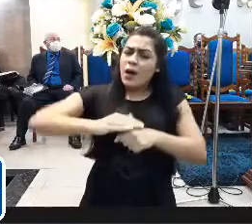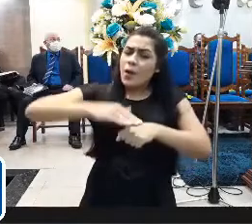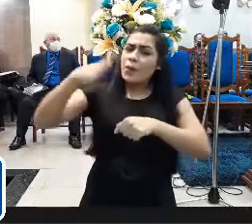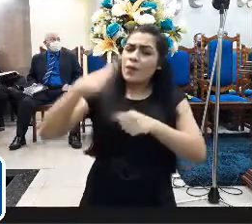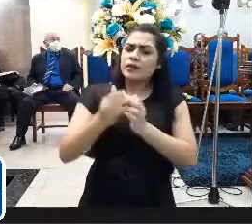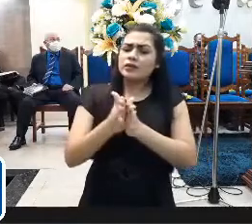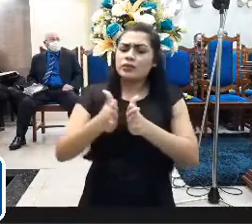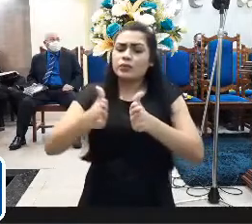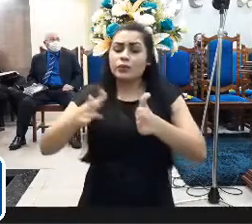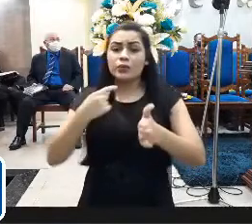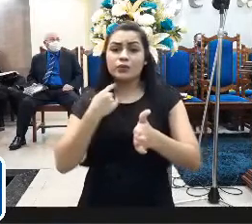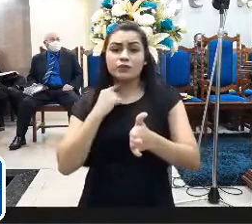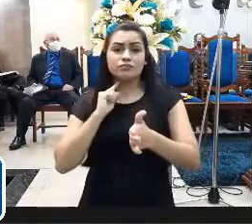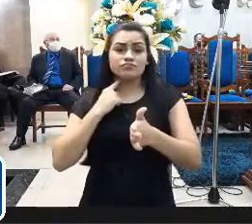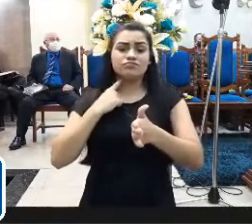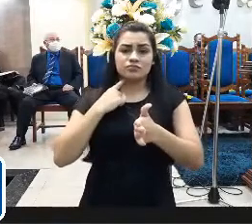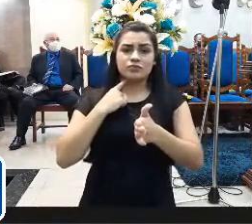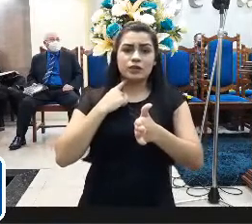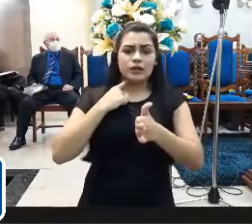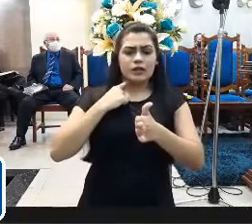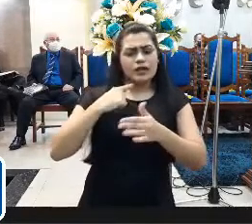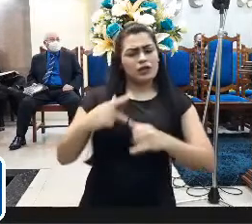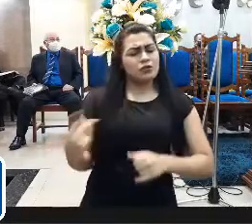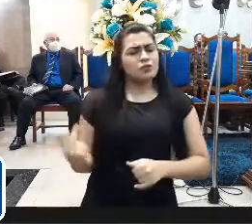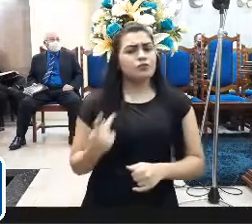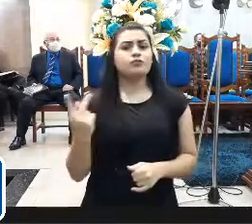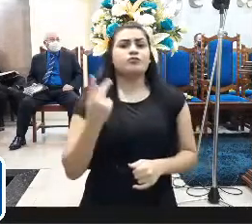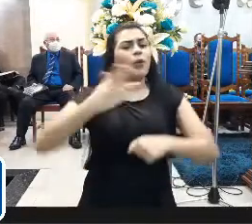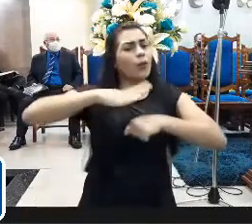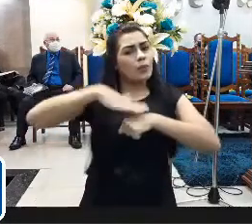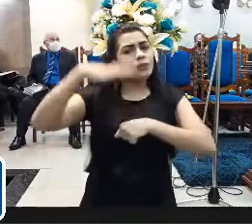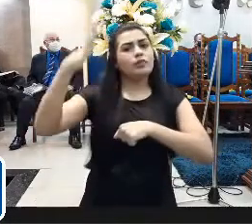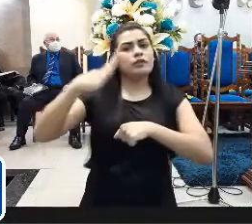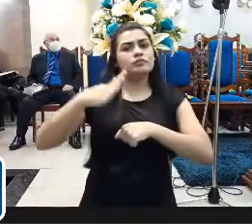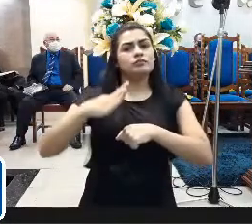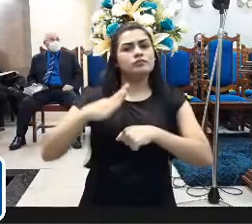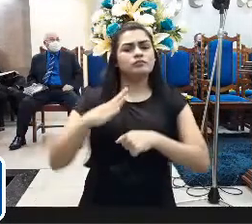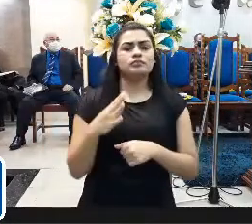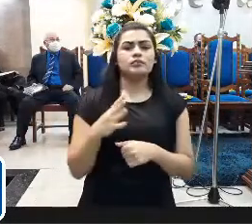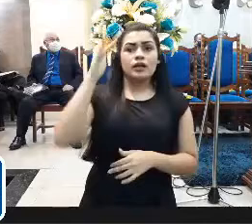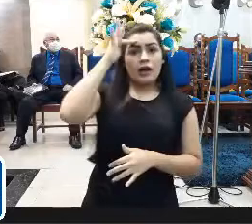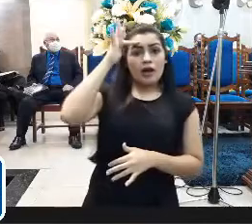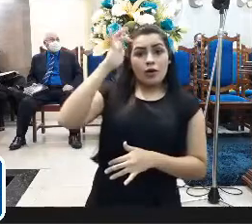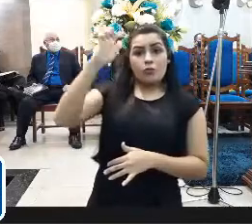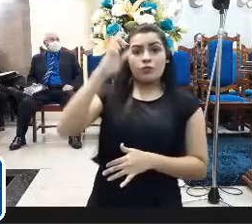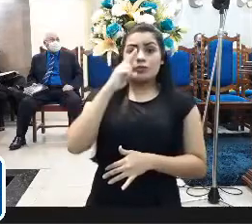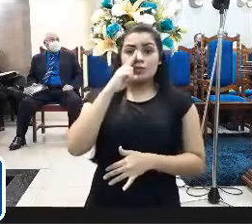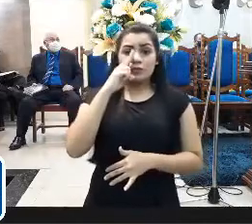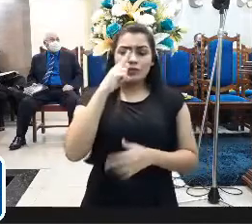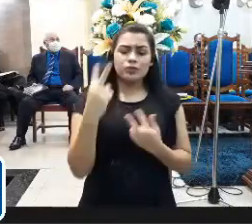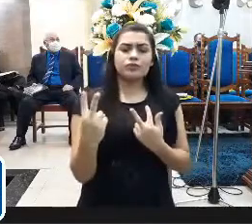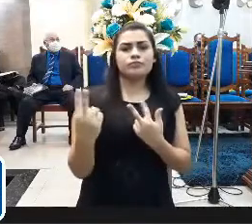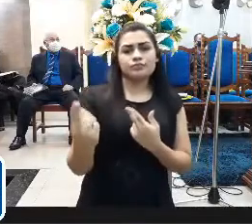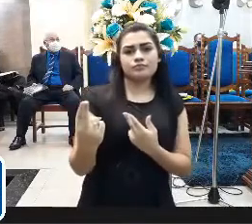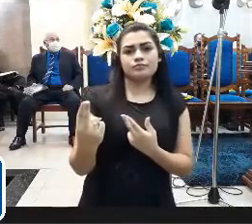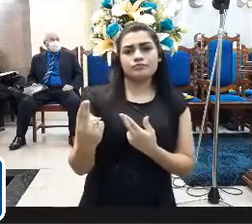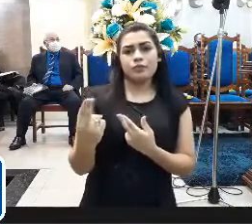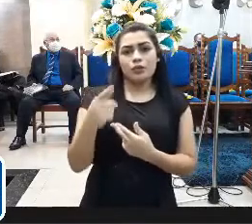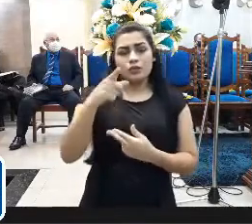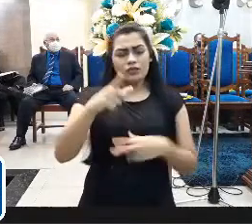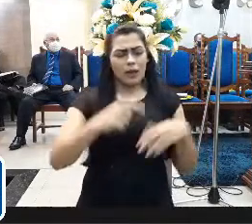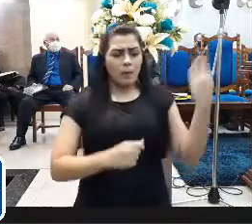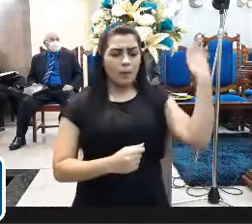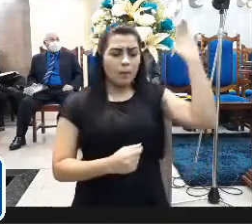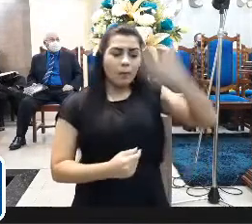glória a Deus. Os quilates são mais valiosos, assim a fé do crente. Você é provado para que a sua